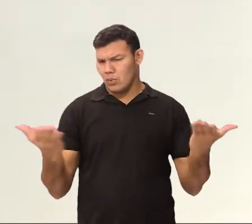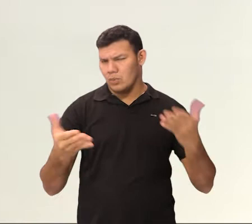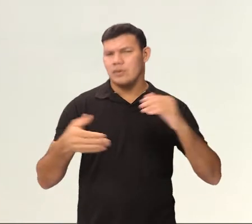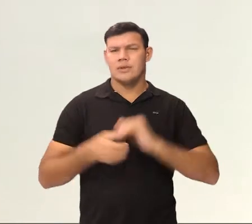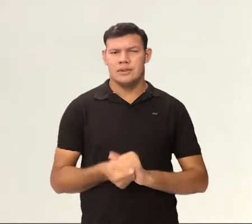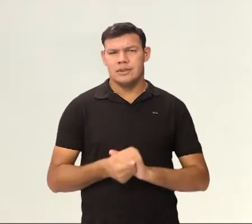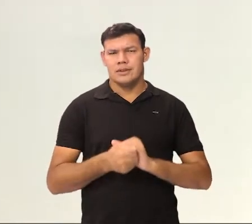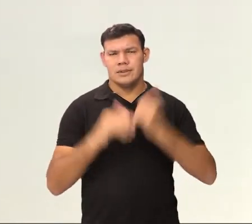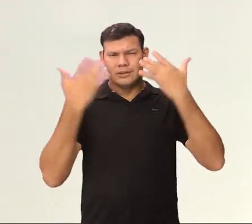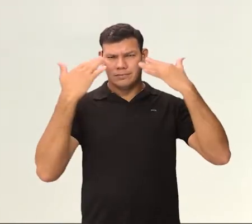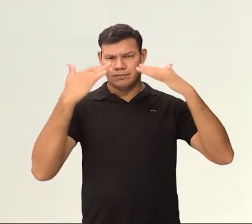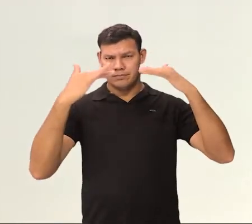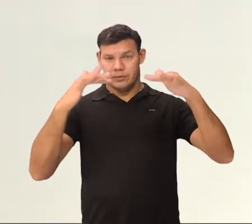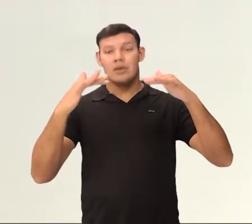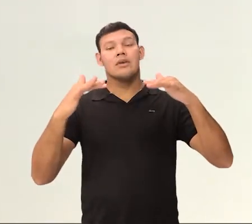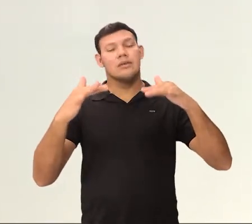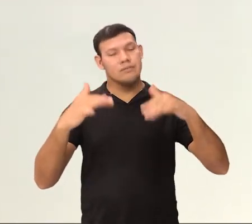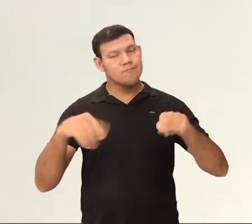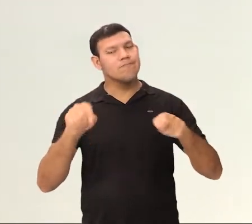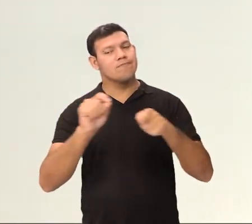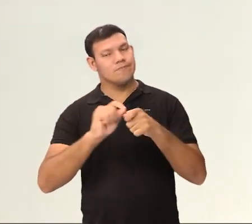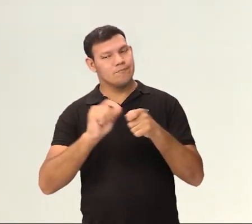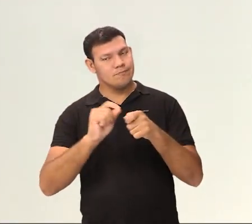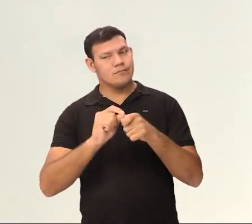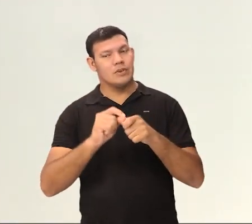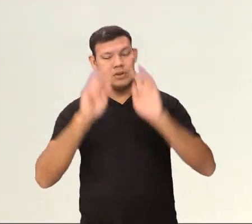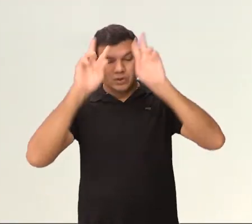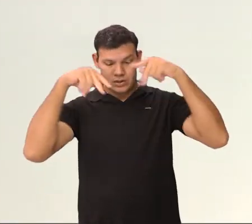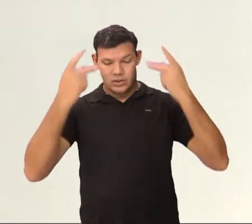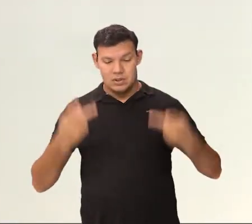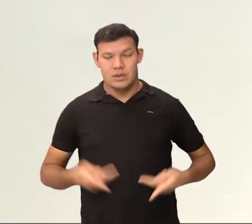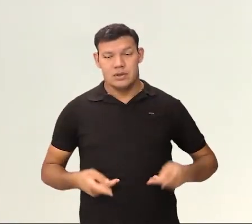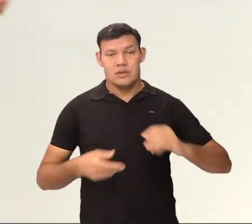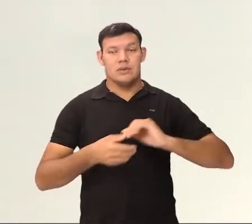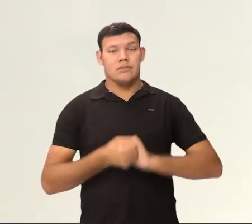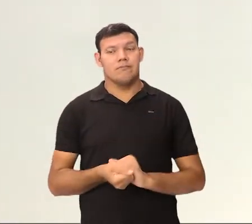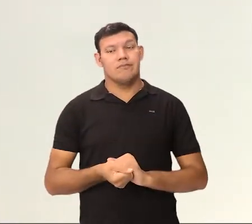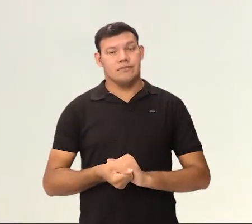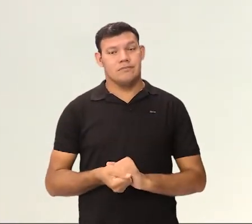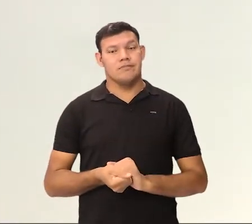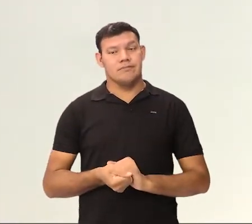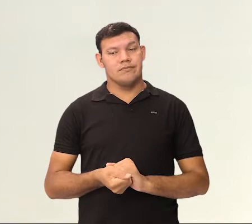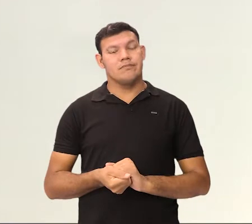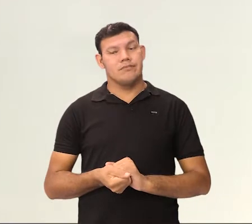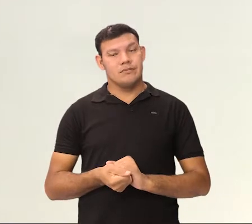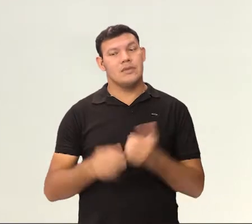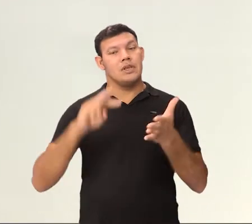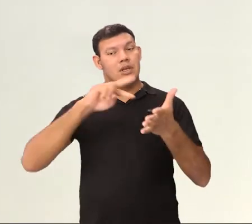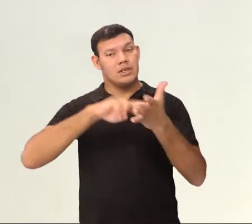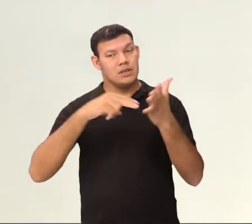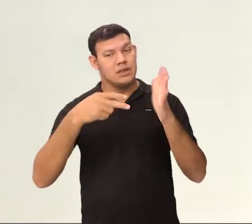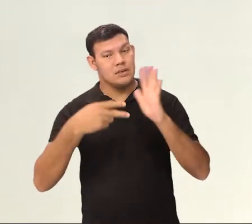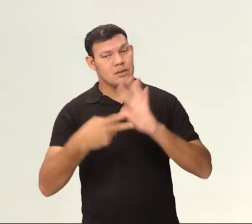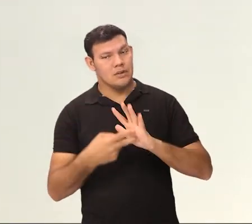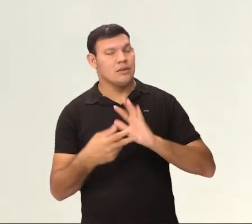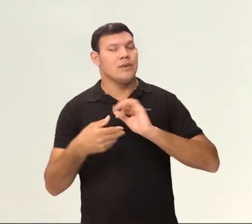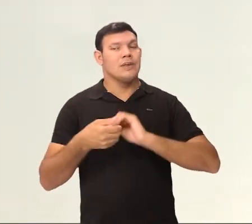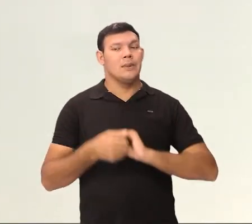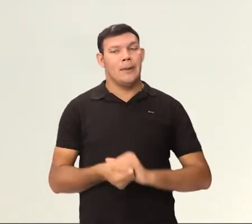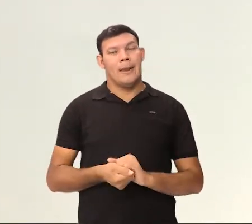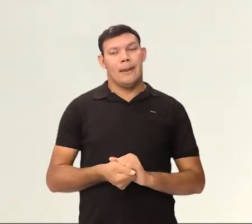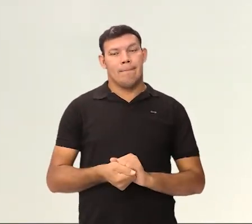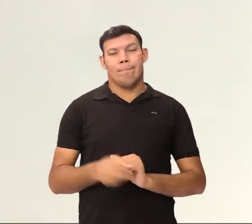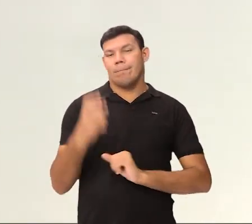nossa paisagem, ela é fruto do trabalho humano, certo? E esse trabalho humano, que pode ser definido também como